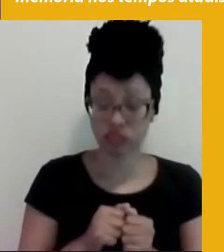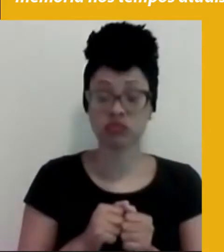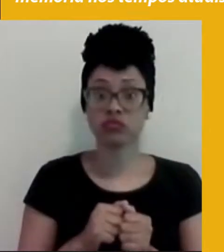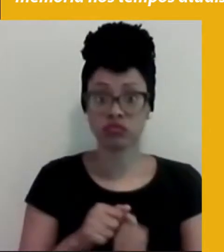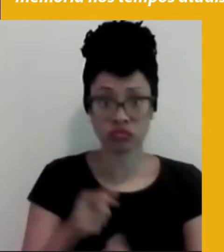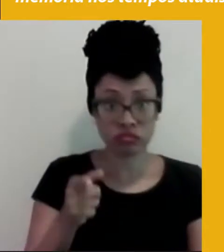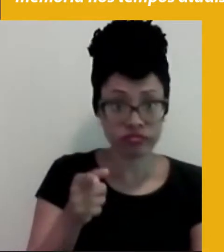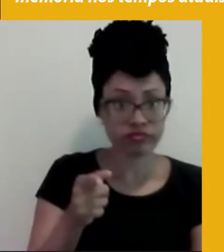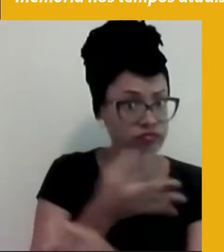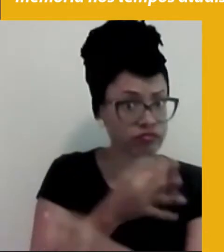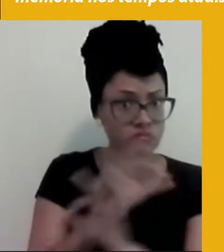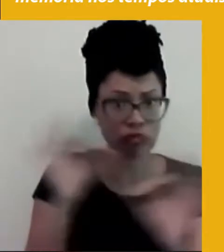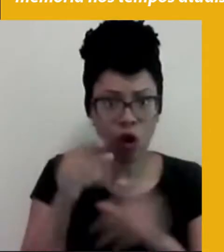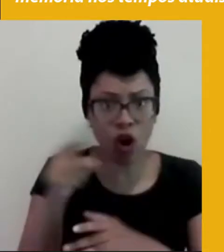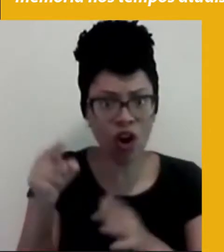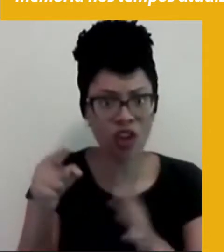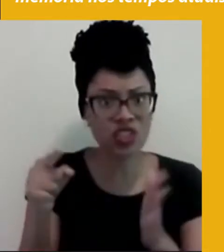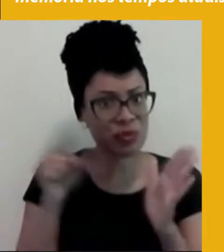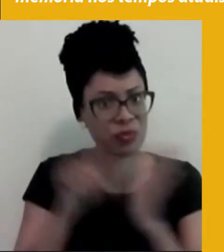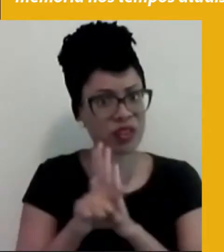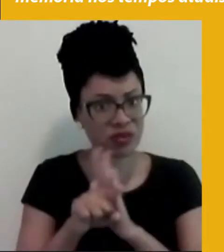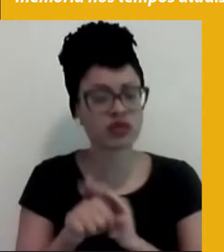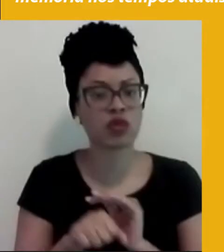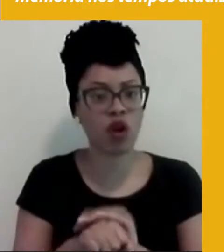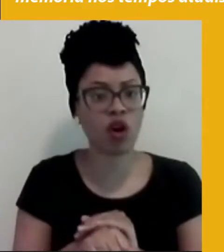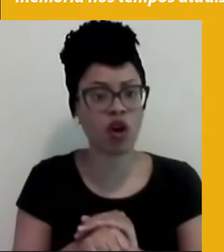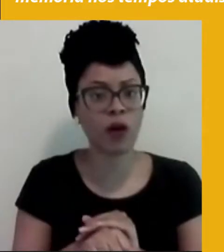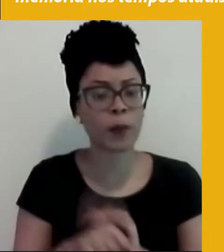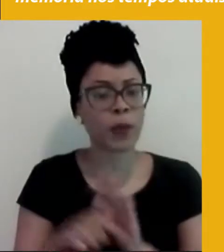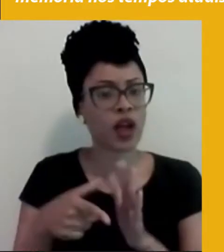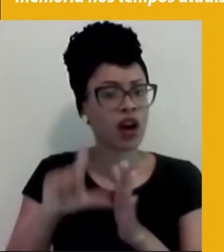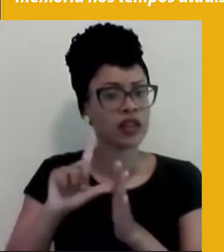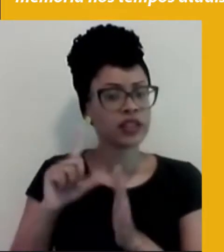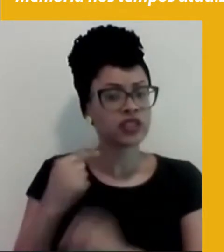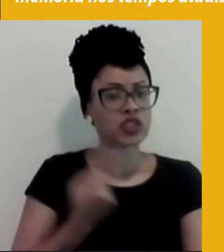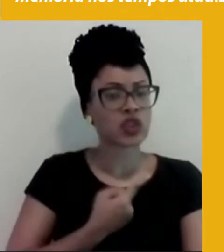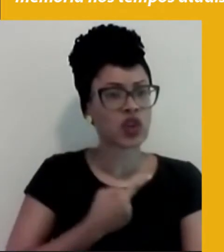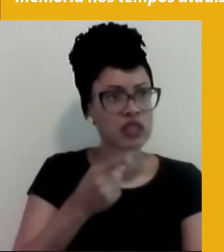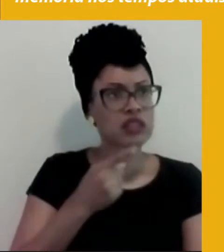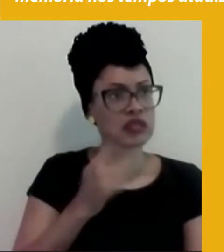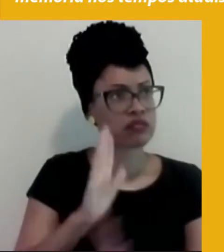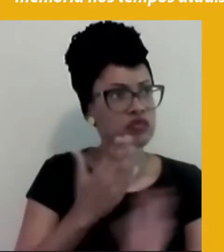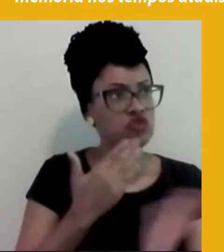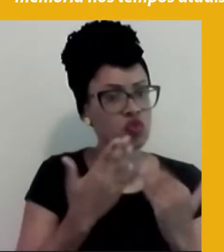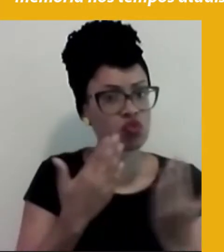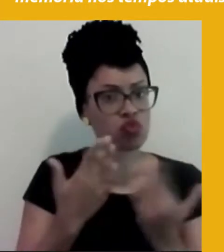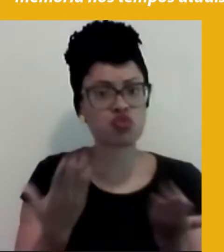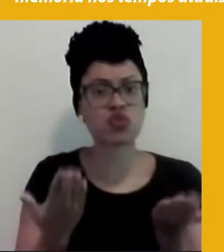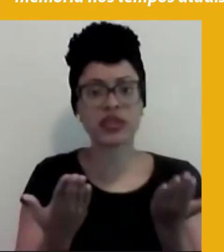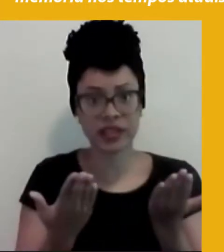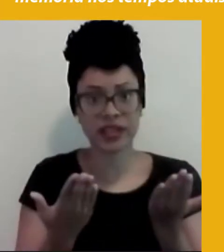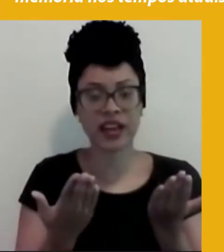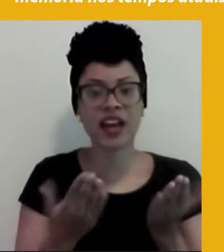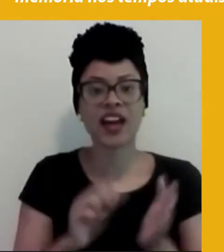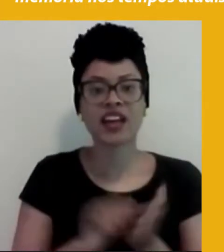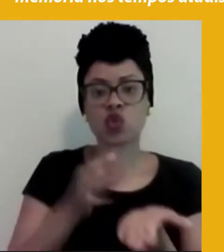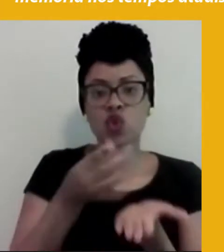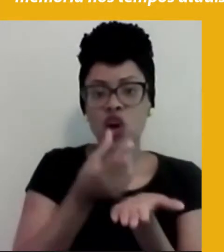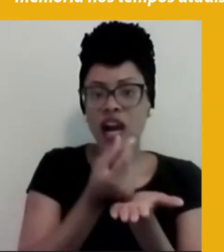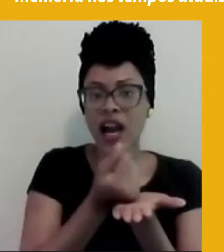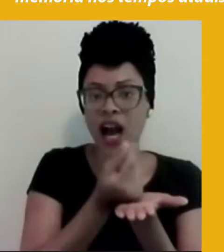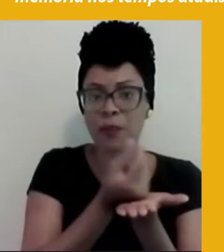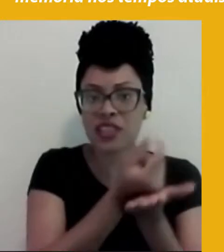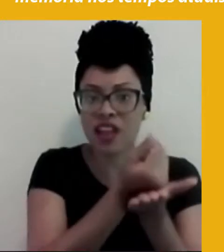estava falando antes. A gente estava aqui discutindo que a distribuição do bolo capitalista é extremamente mal feita. Você está dizendo, mas acontece